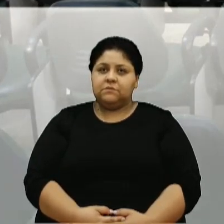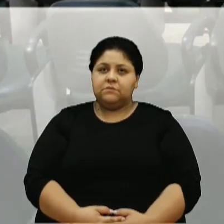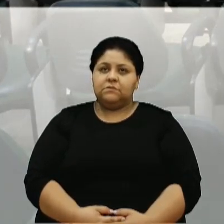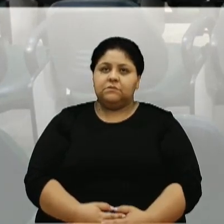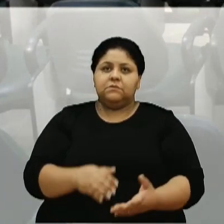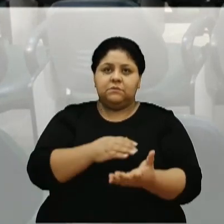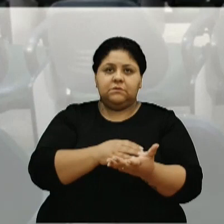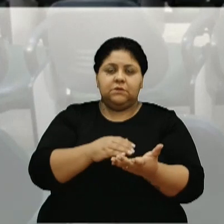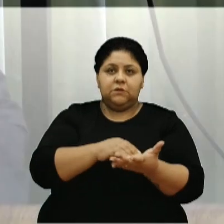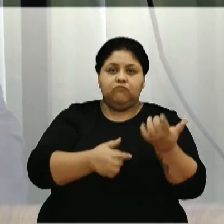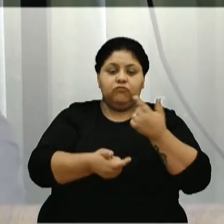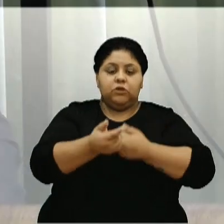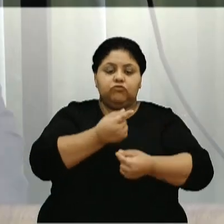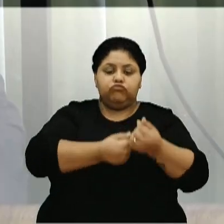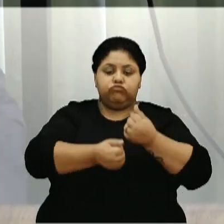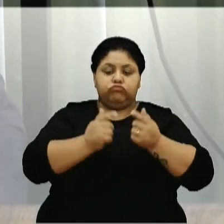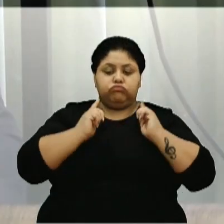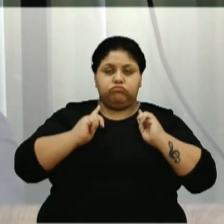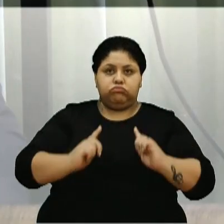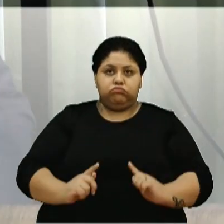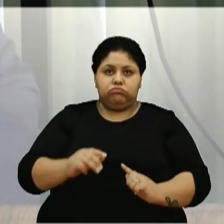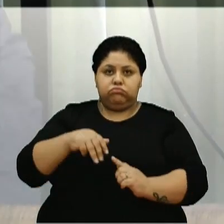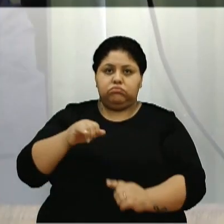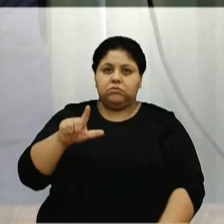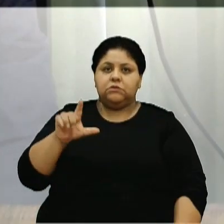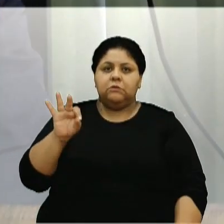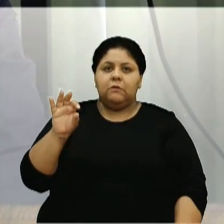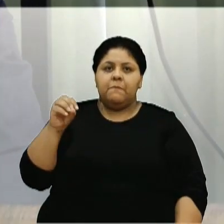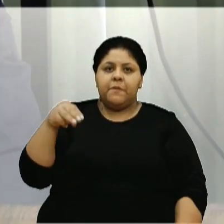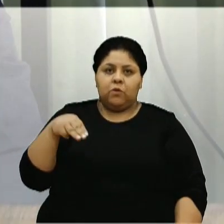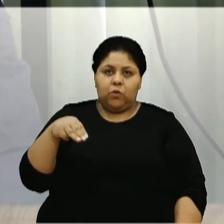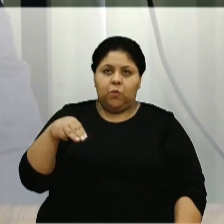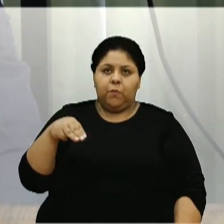Secretário de Gestão e Finanças, Milton Balbinotti.